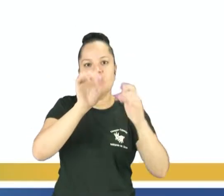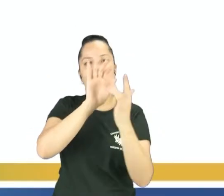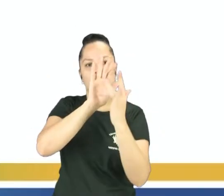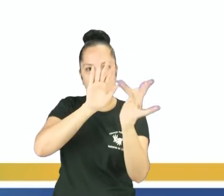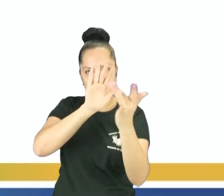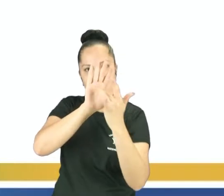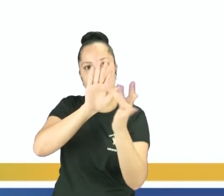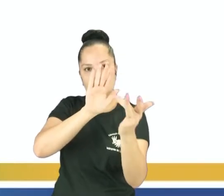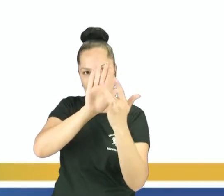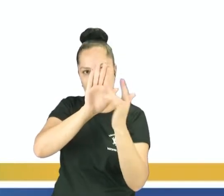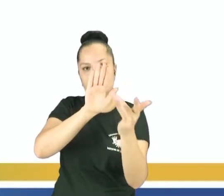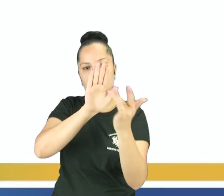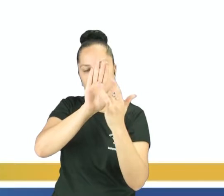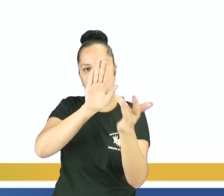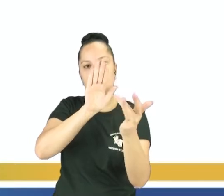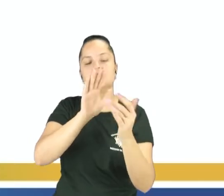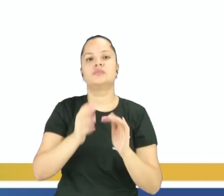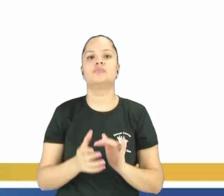reflexão.